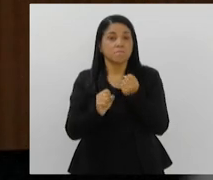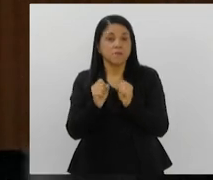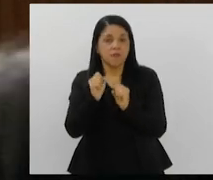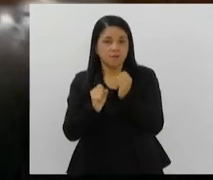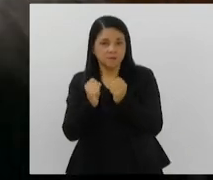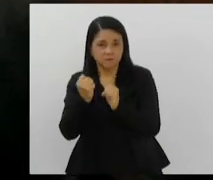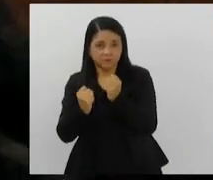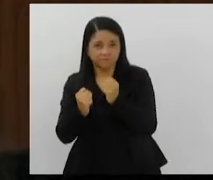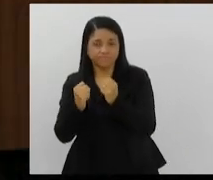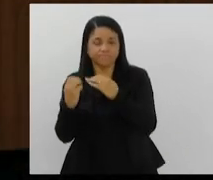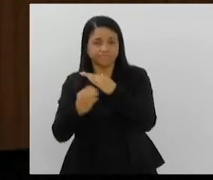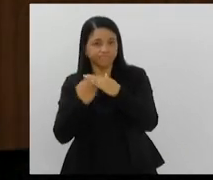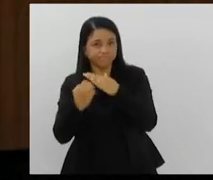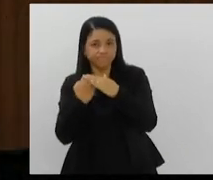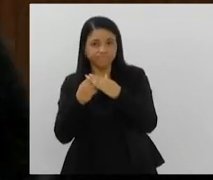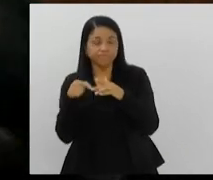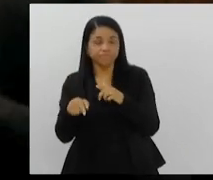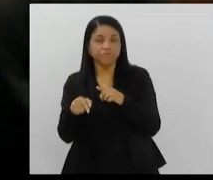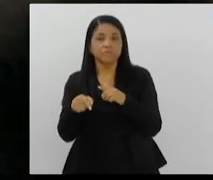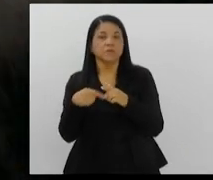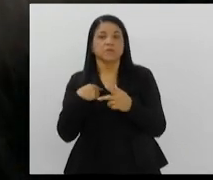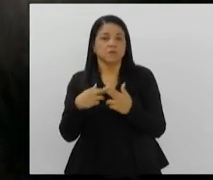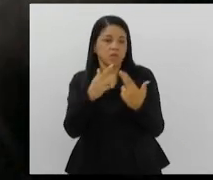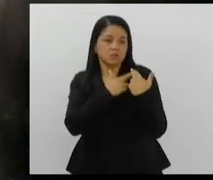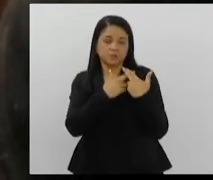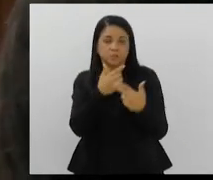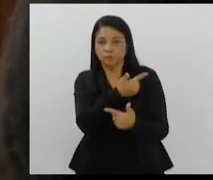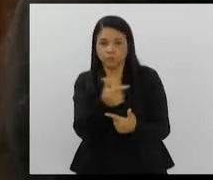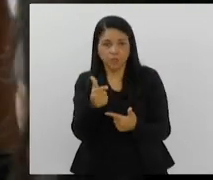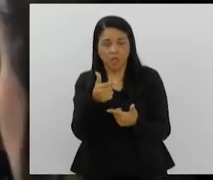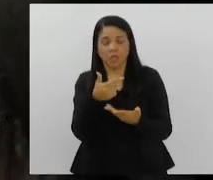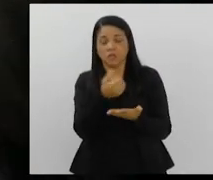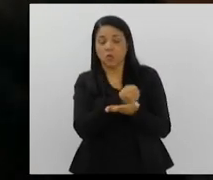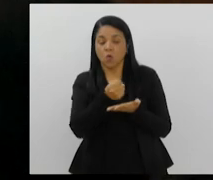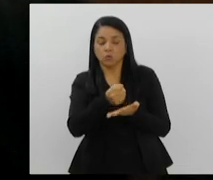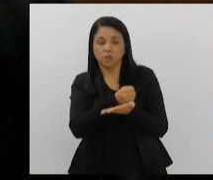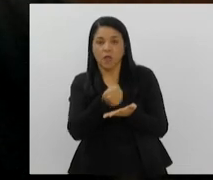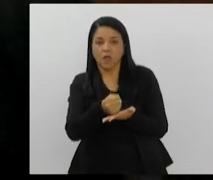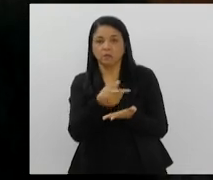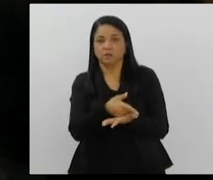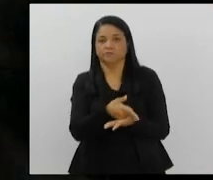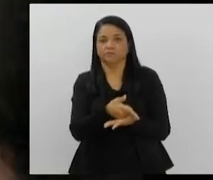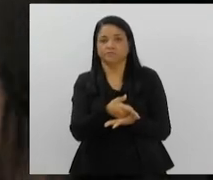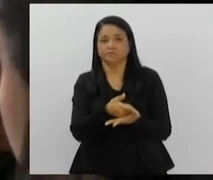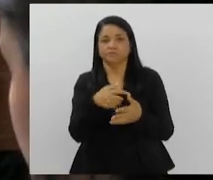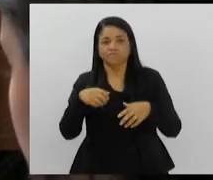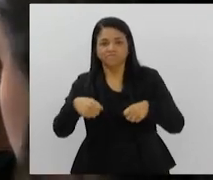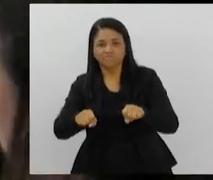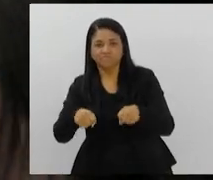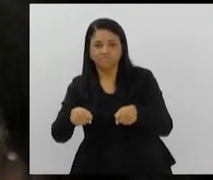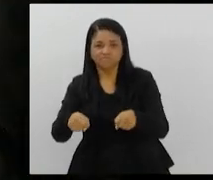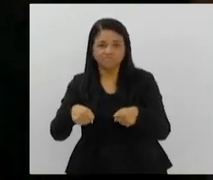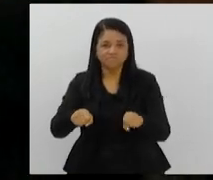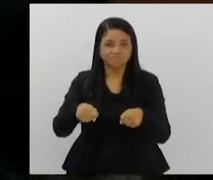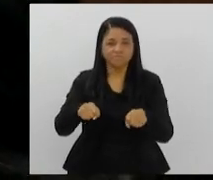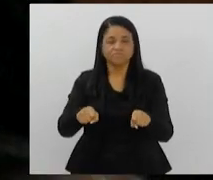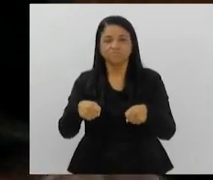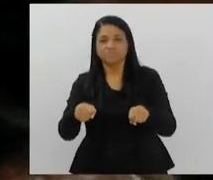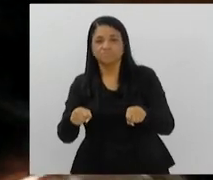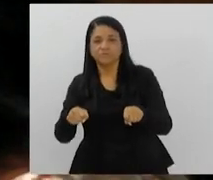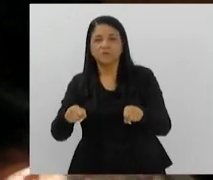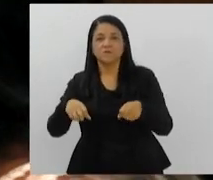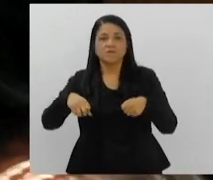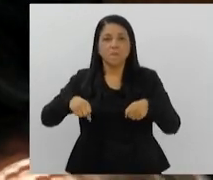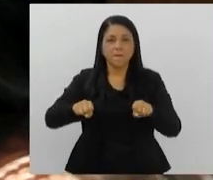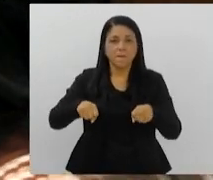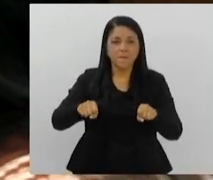cumprem com a sua responsabilidade e contratam motoboys, enfim, trabalhadores que